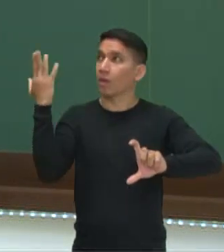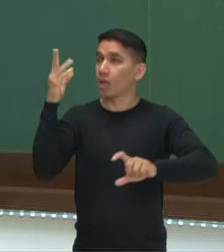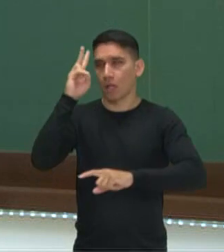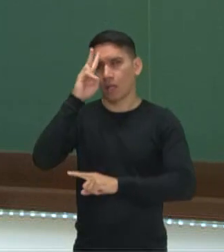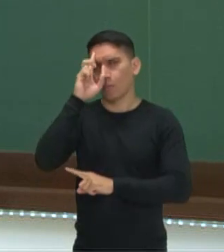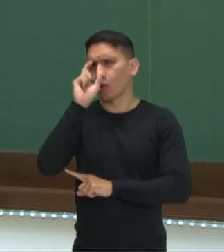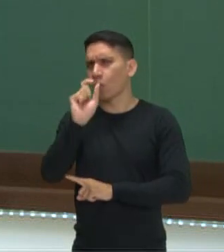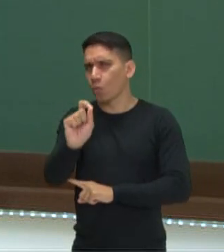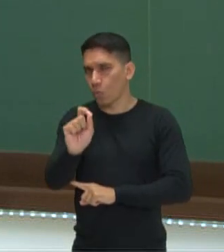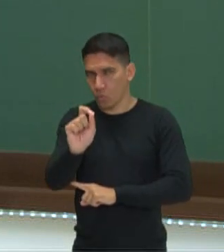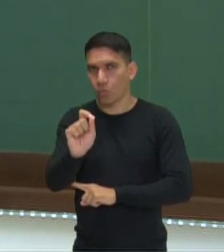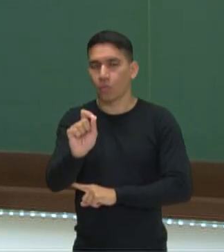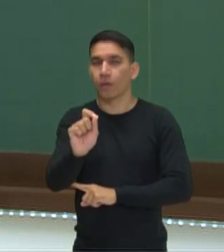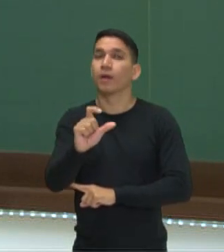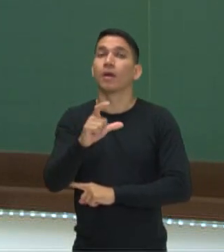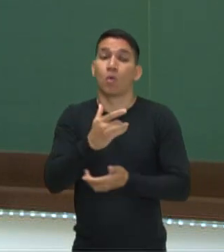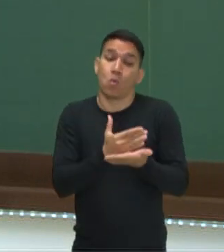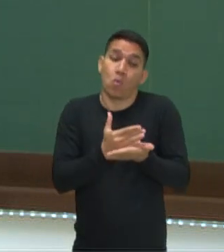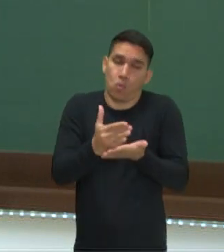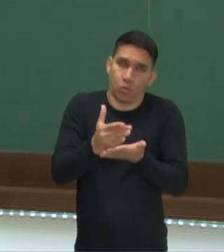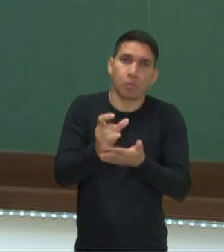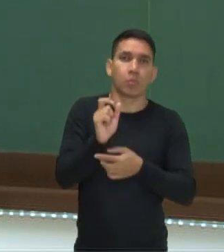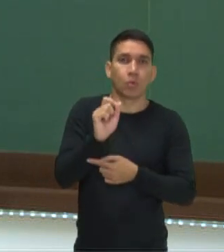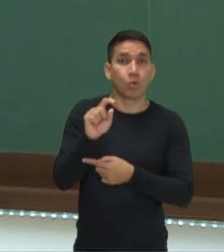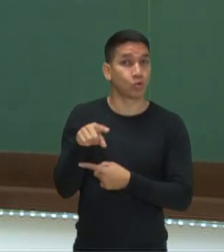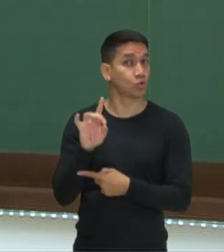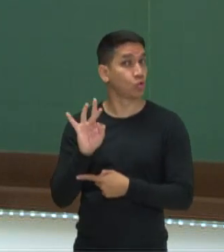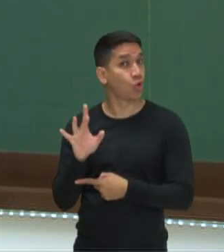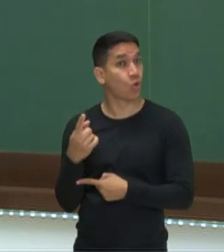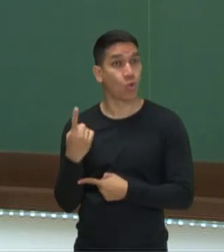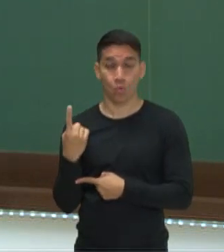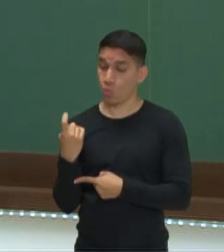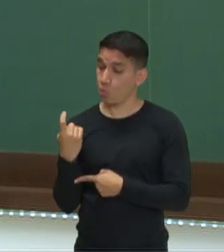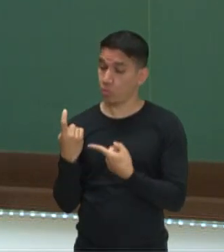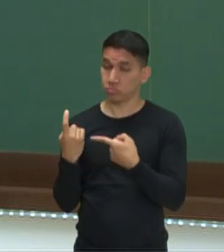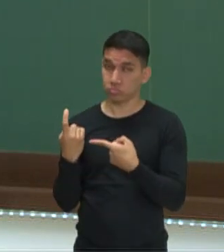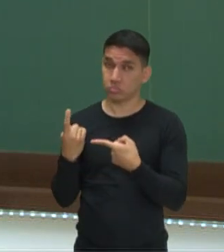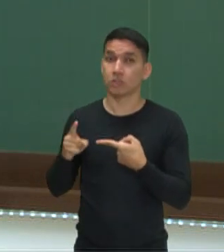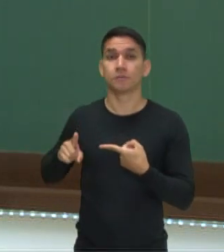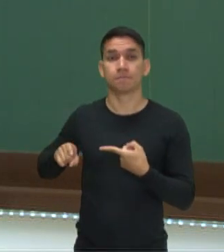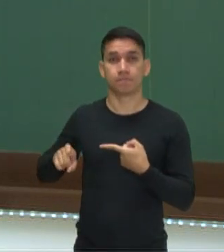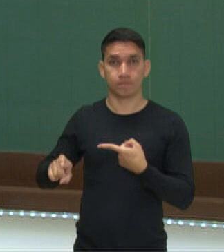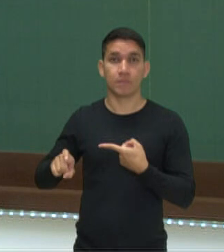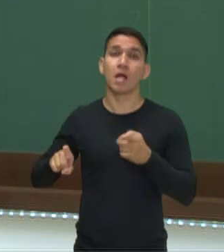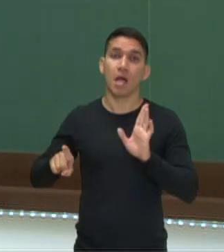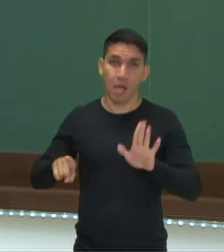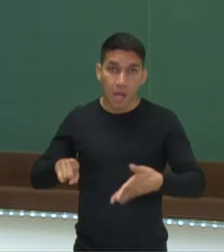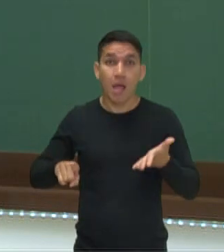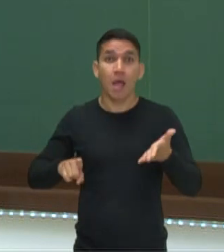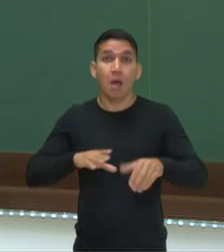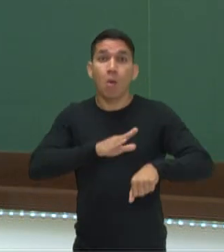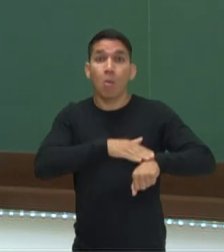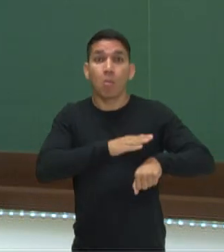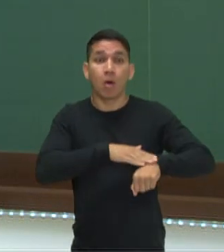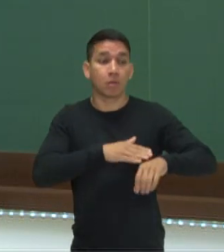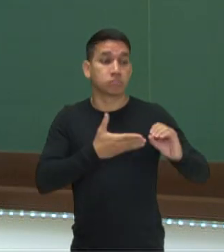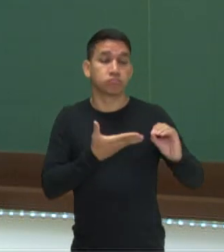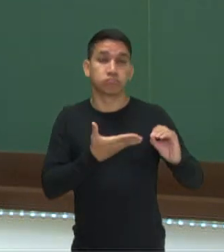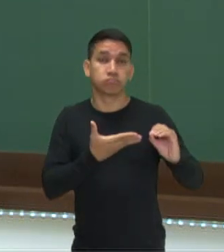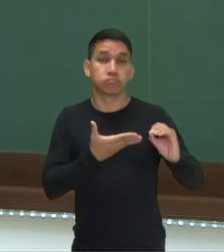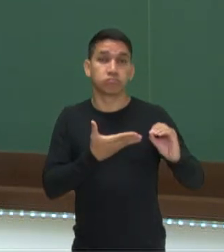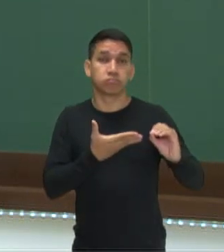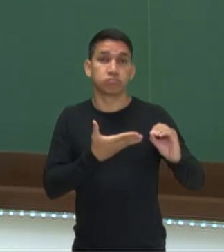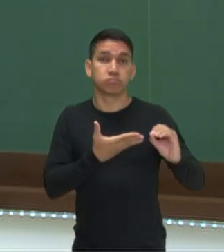seguinte. No início, tem apenas uma bactéria, né? Então, quando eu iniciei o meu experimento no